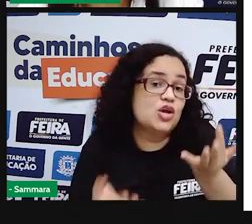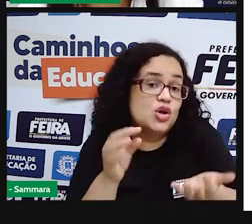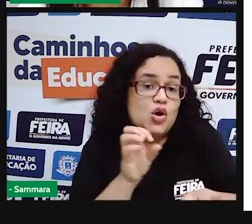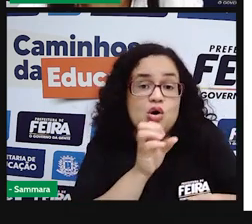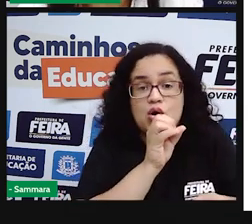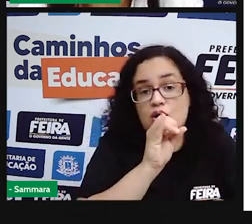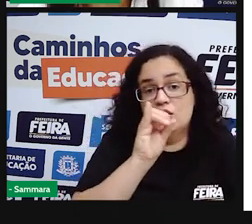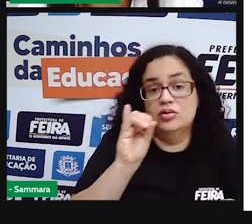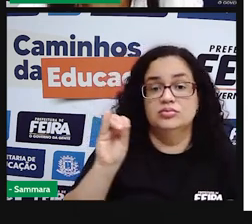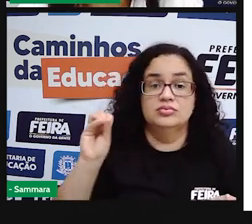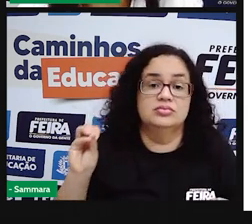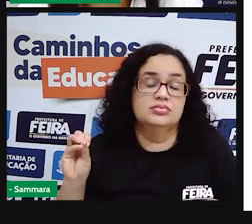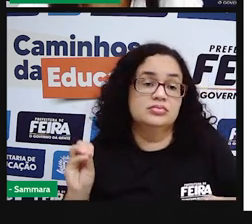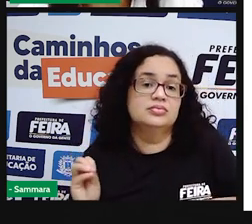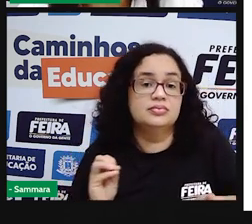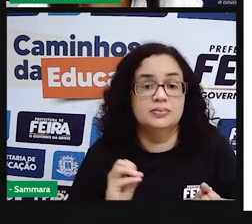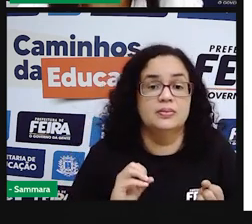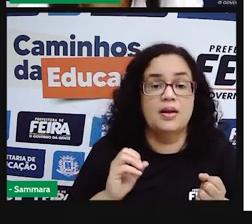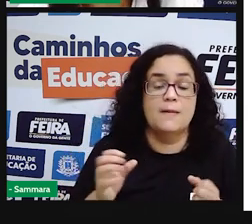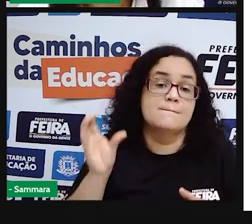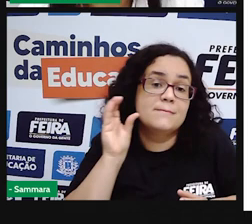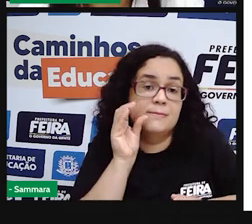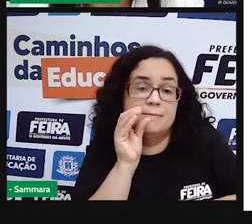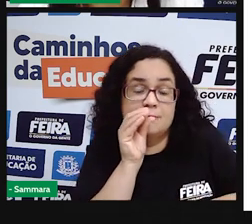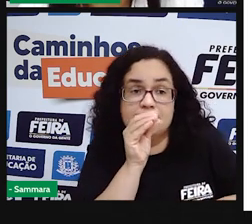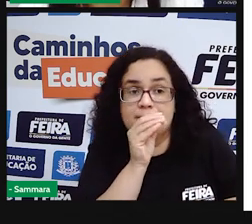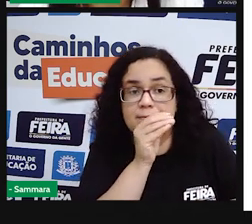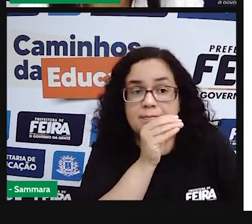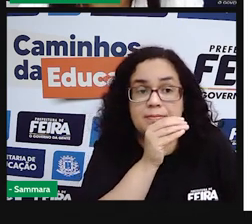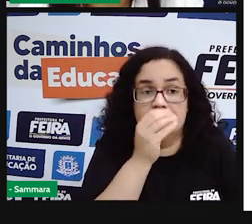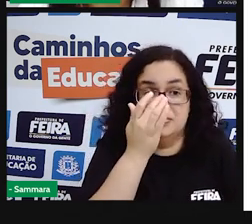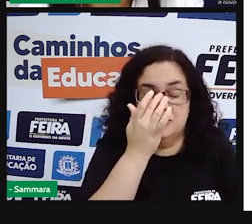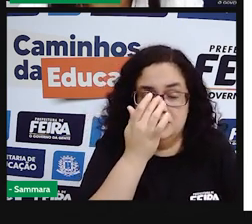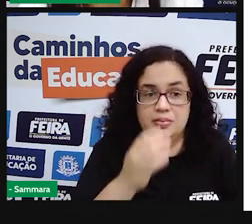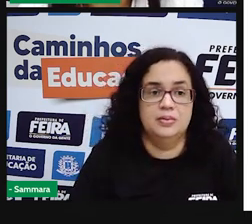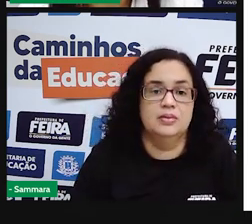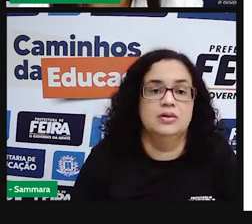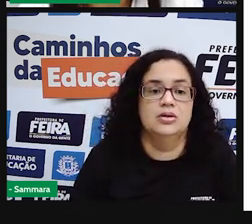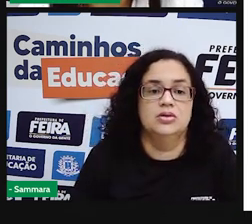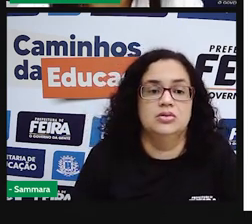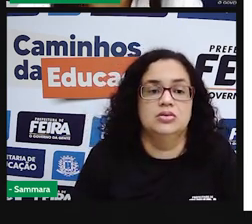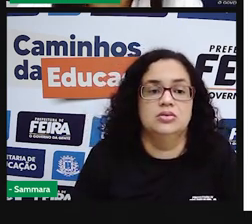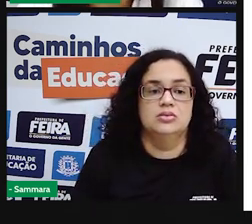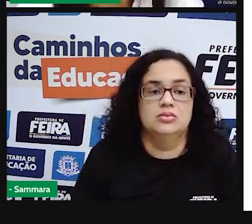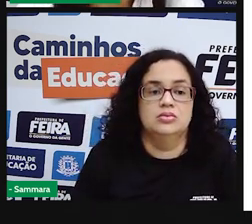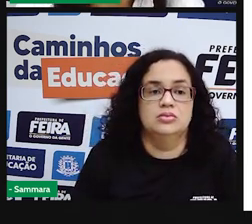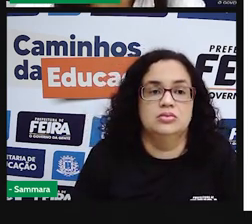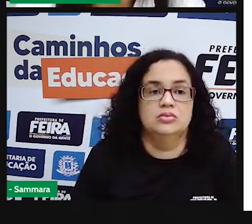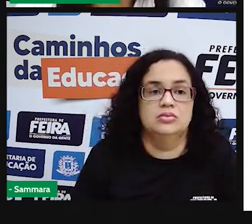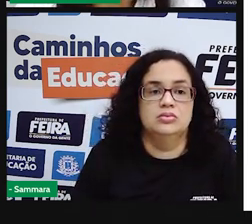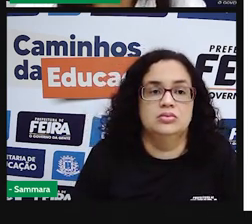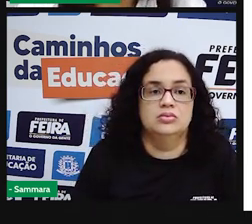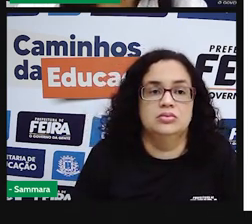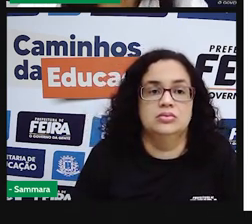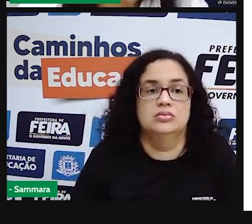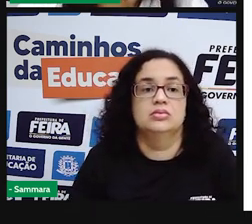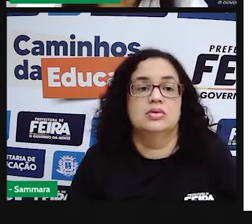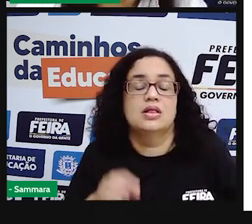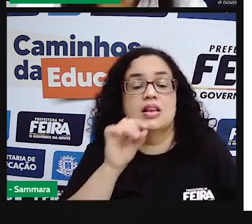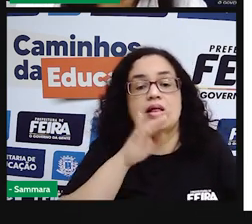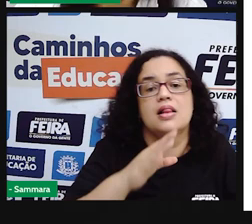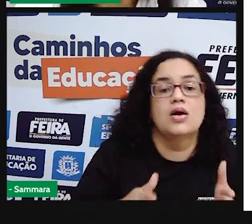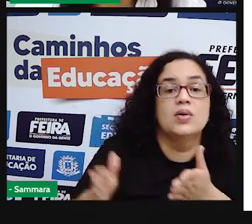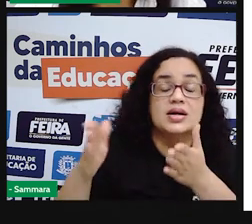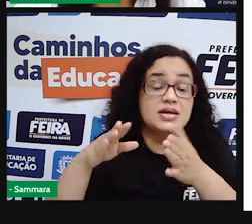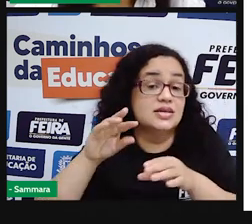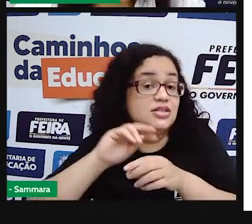ioiô. Cuidado para não se queimar. Olha que a fogueira já queimou, meu amor. Capelinha de